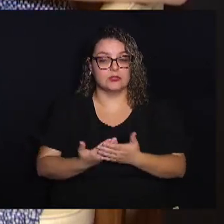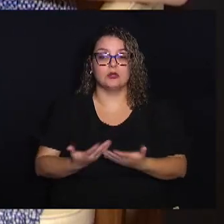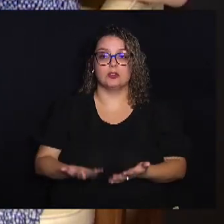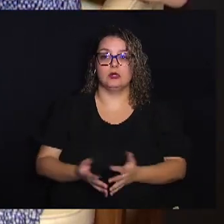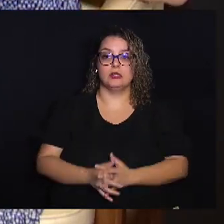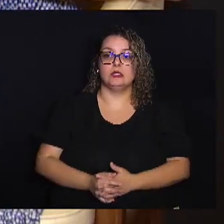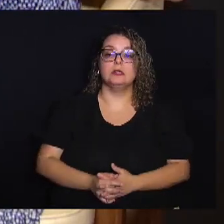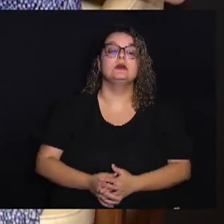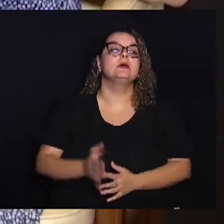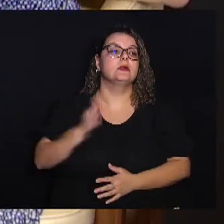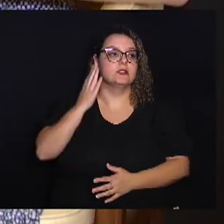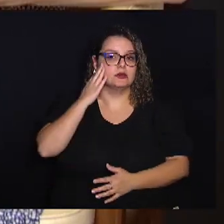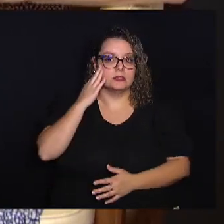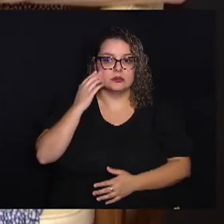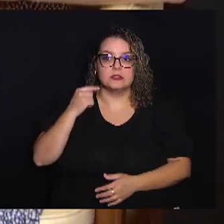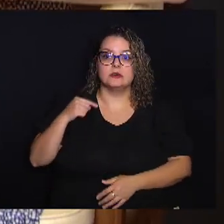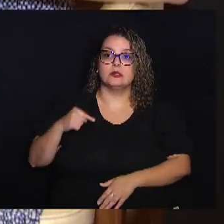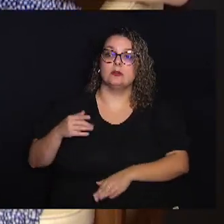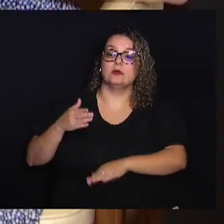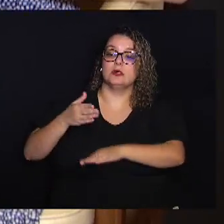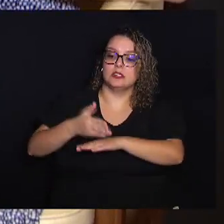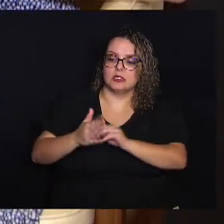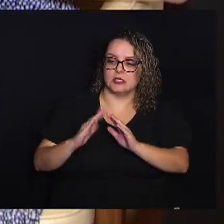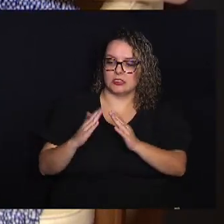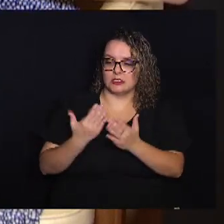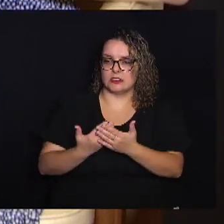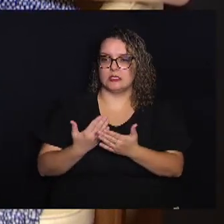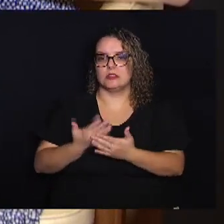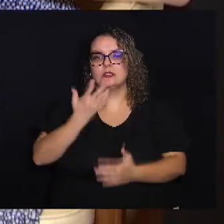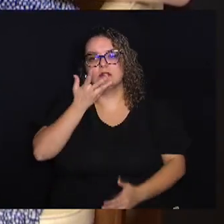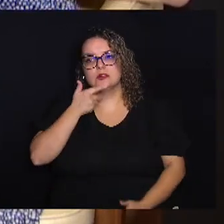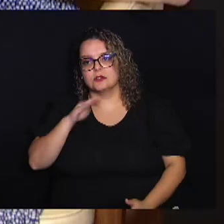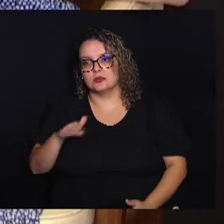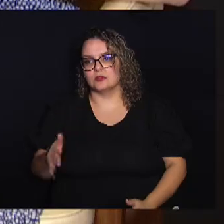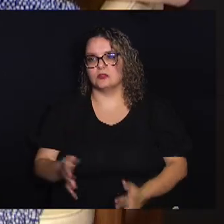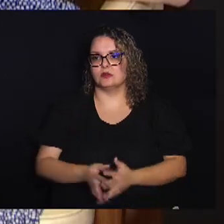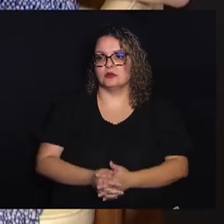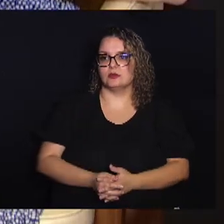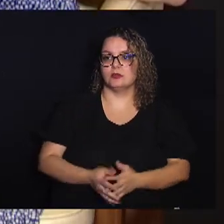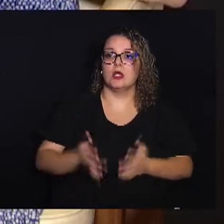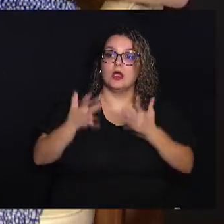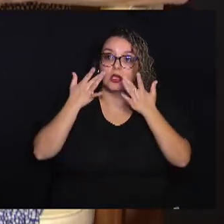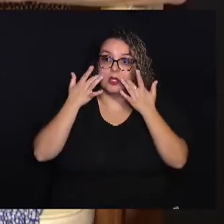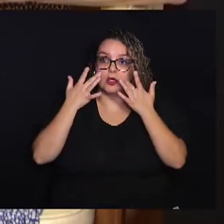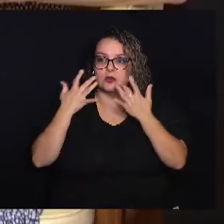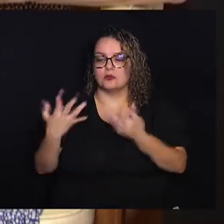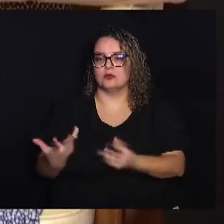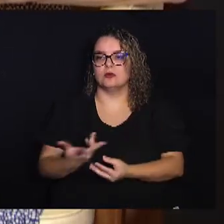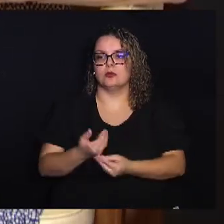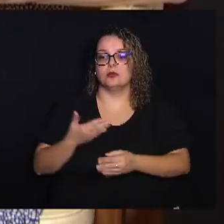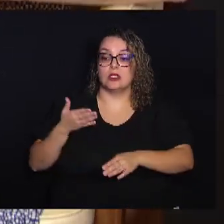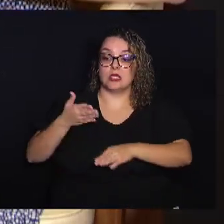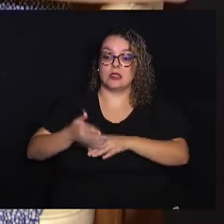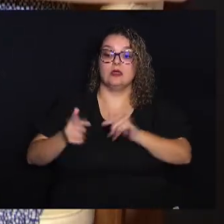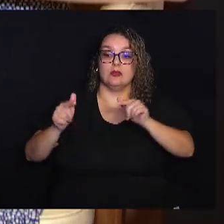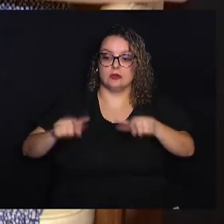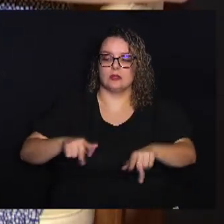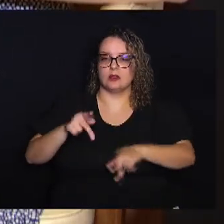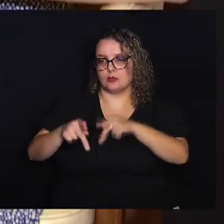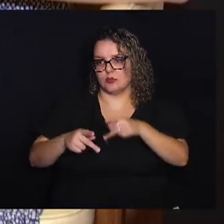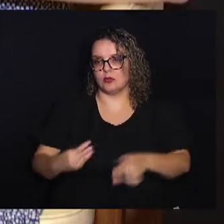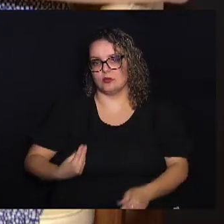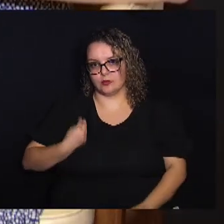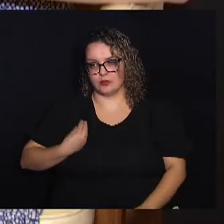essa função de ir até as crianças, né? O teatro, a arte indo aonde o povo está, né?